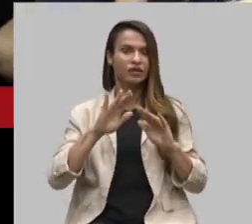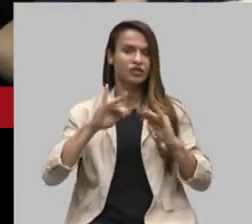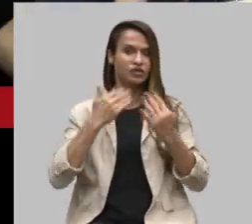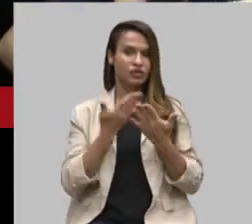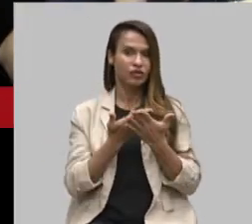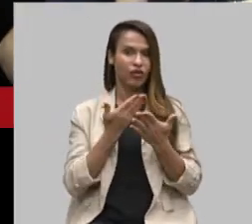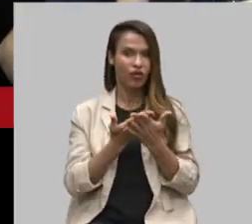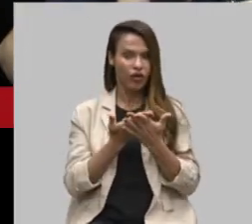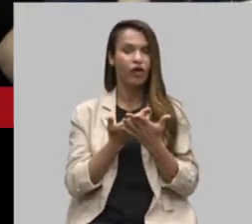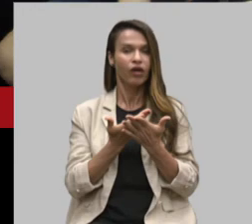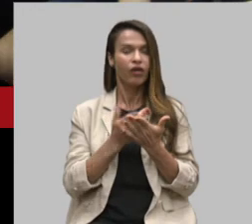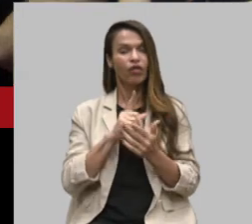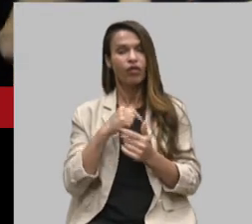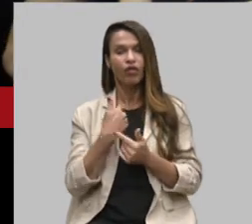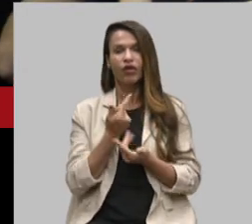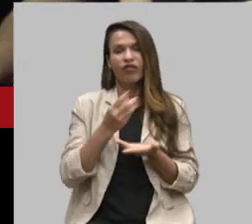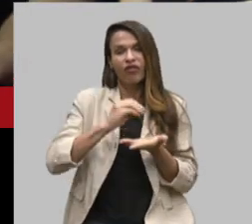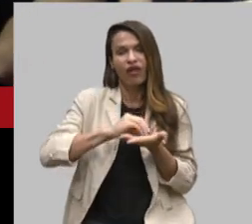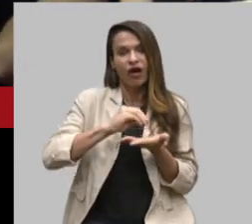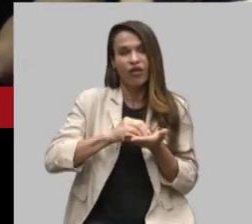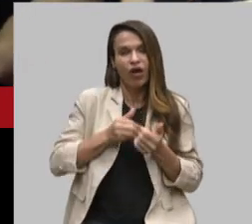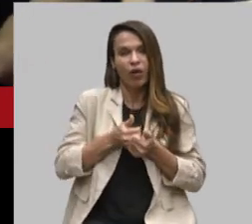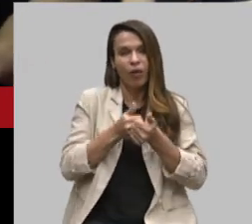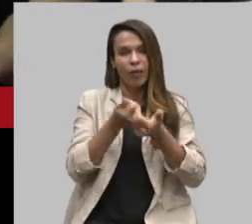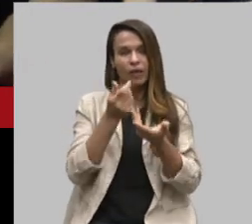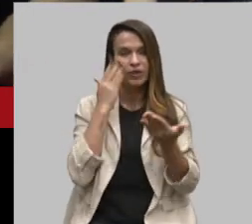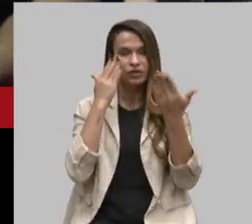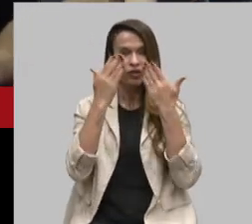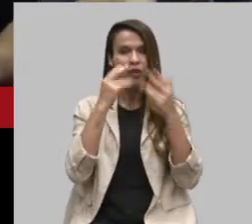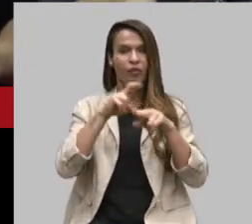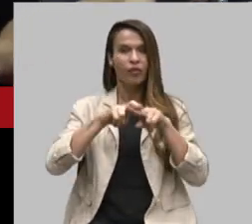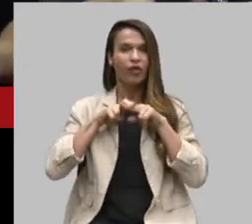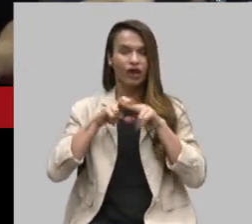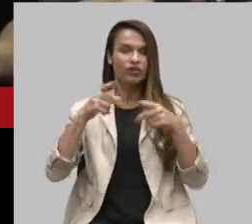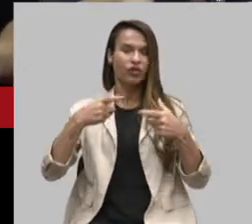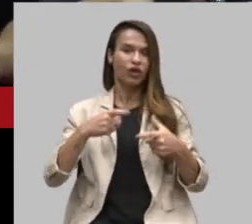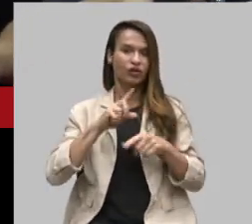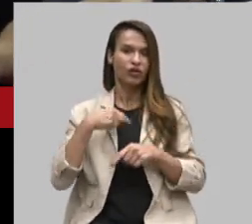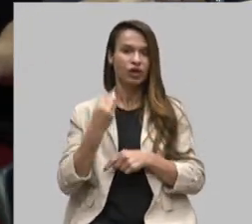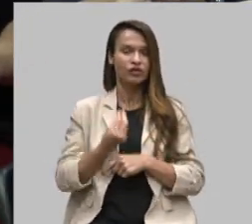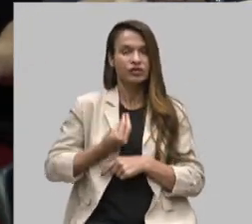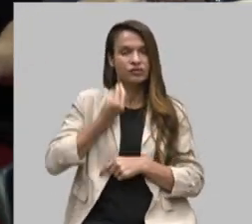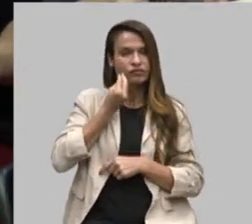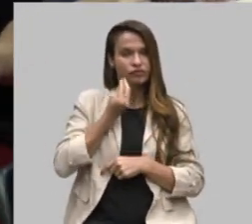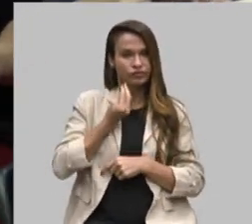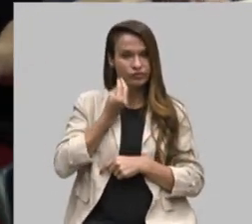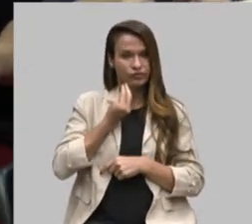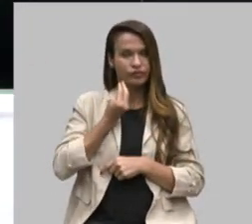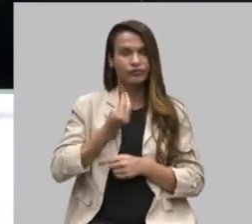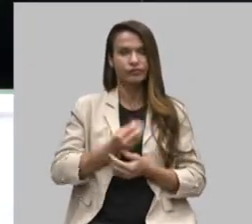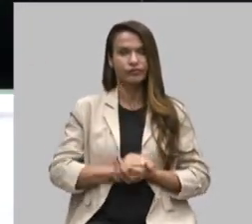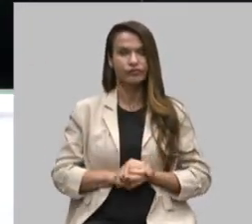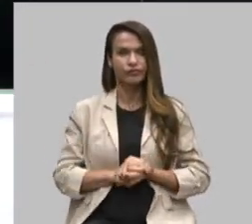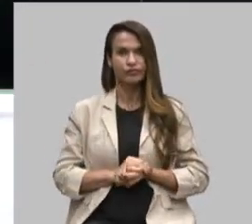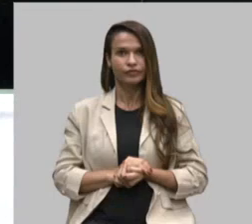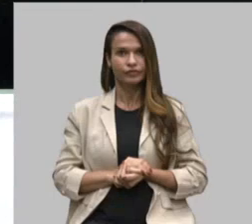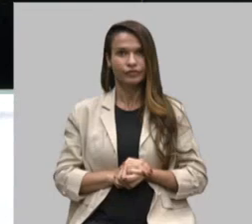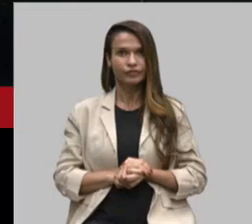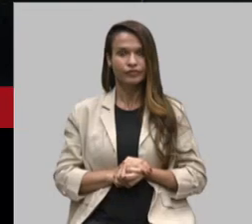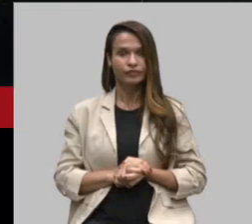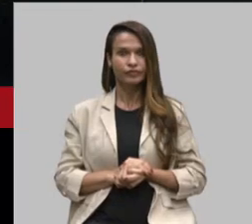acabamos ficando sem acompanhamento psicólogo por conta do local que nós vivemos pode concluir rapidinho